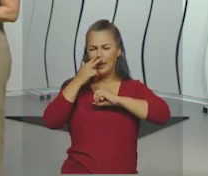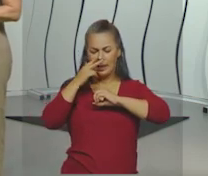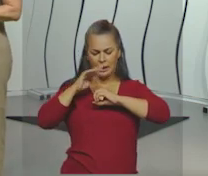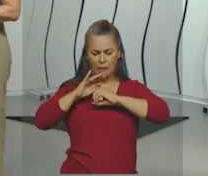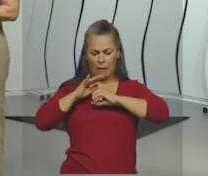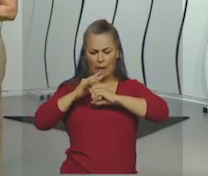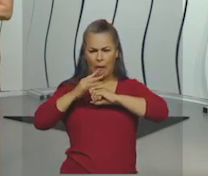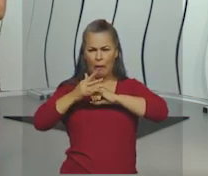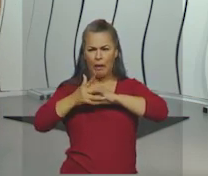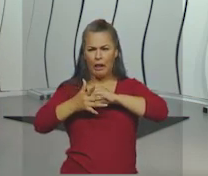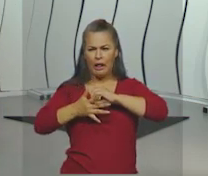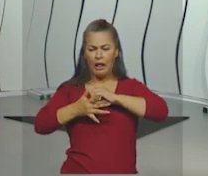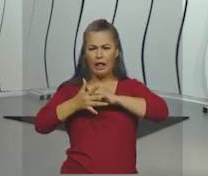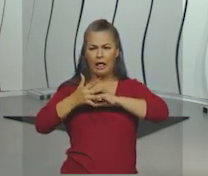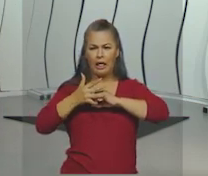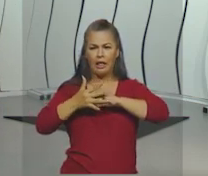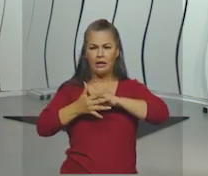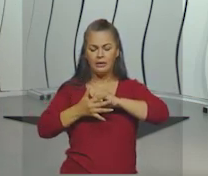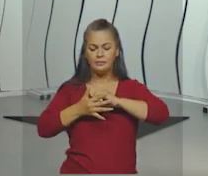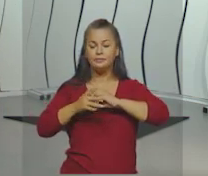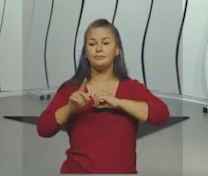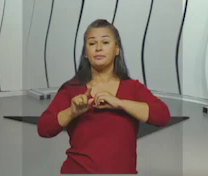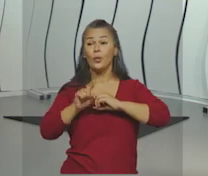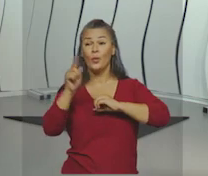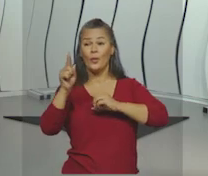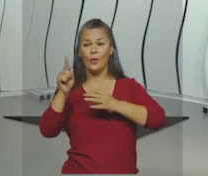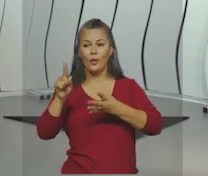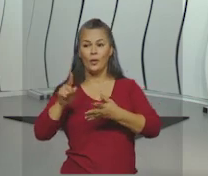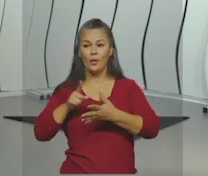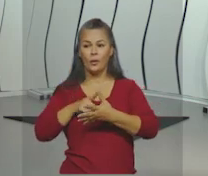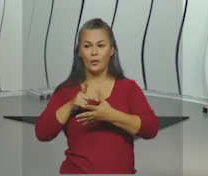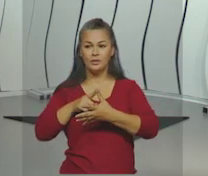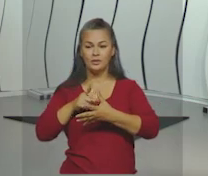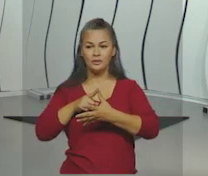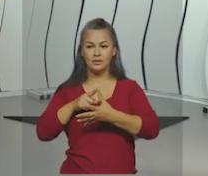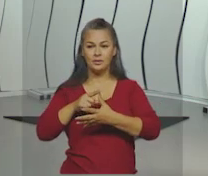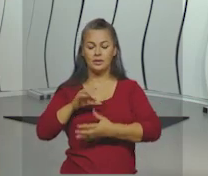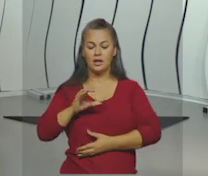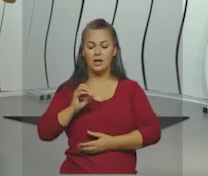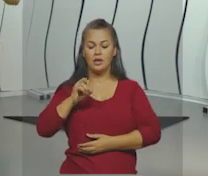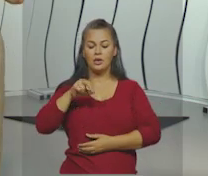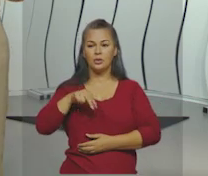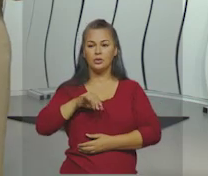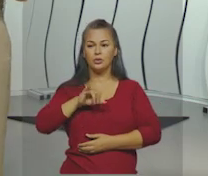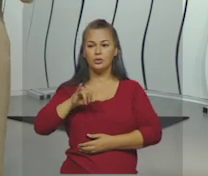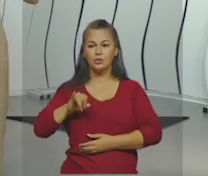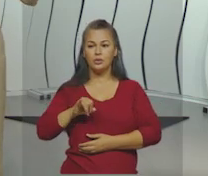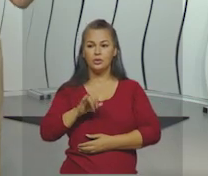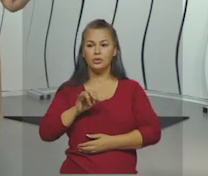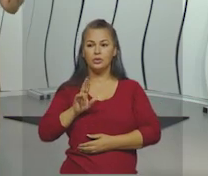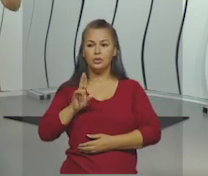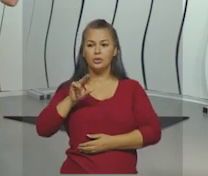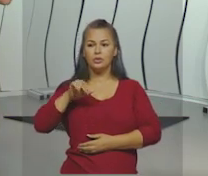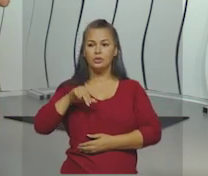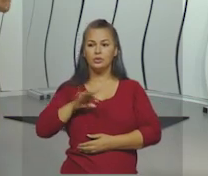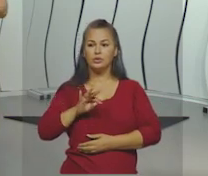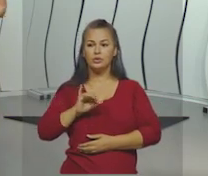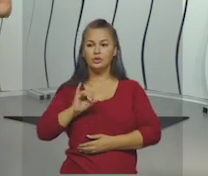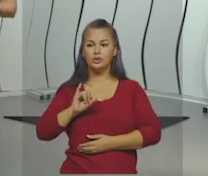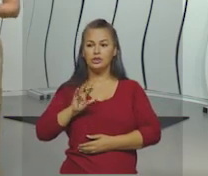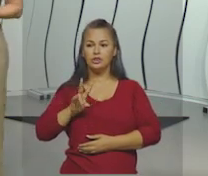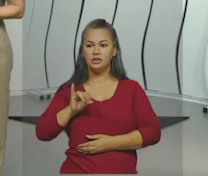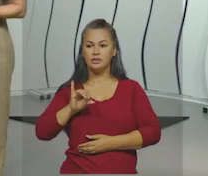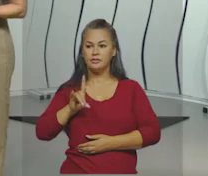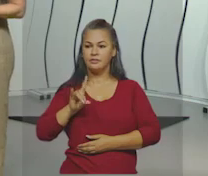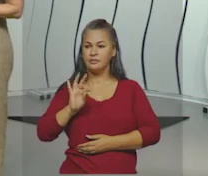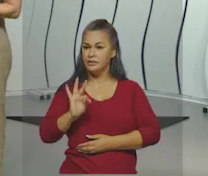tal. Conjuntivite, a inflamação daquela membrana conjuntiva, pode ser por bactérias, né? Todo mundo já teve